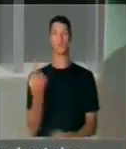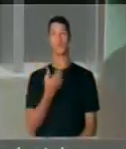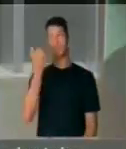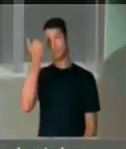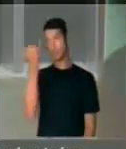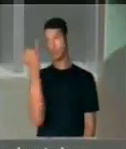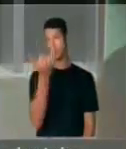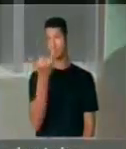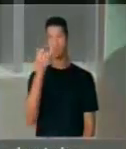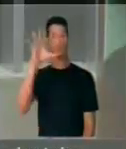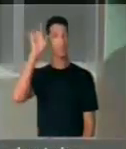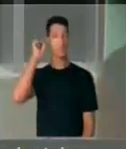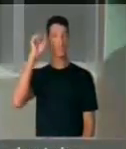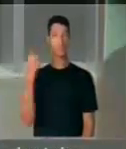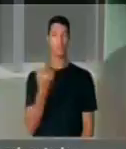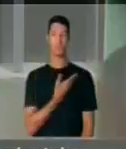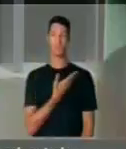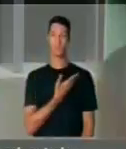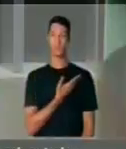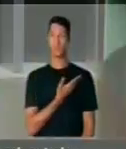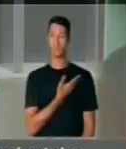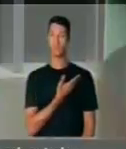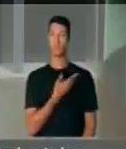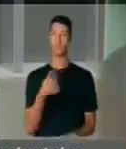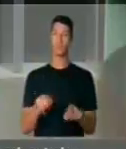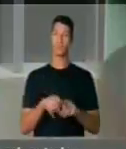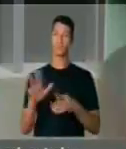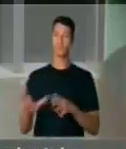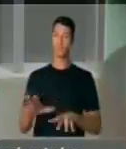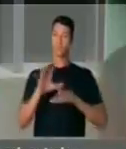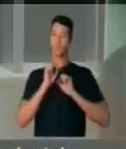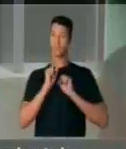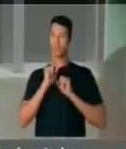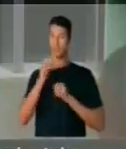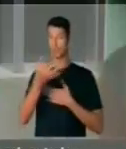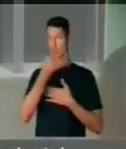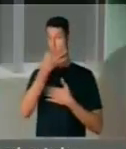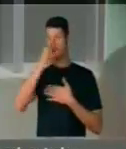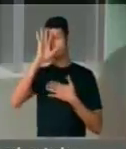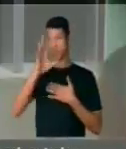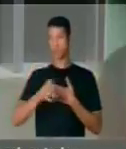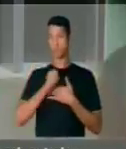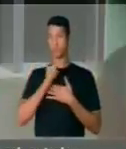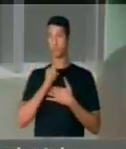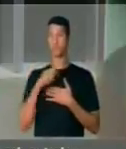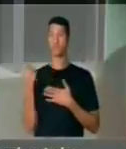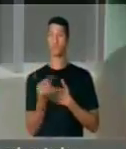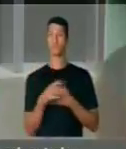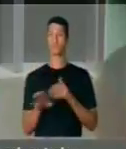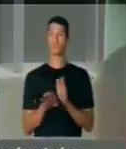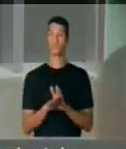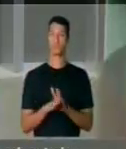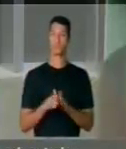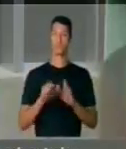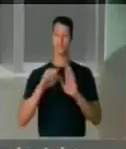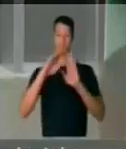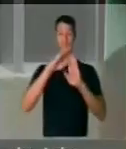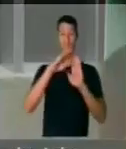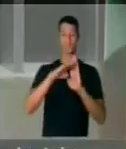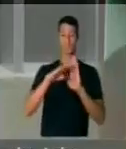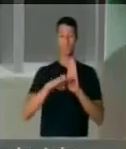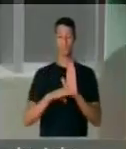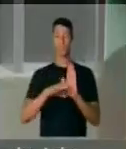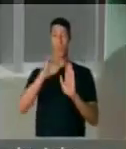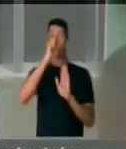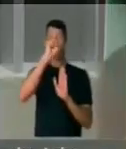ideias, para ouvir nossos colegas e incorporar suas sugestões. Chegamos a uma lista de 8